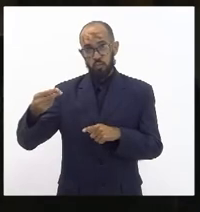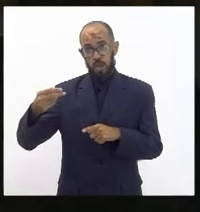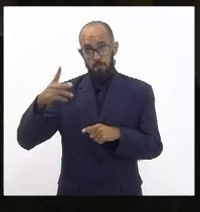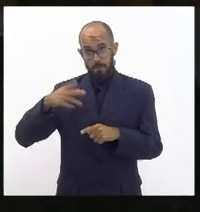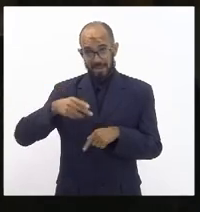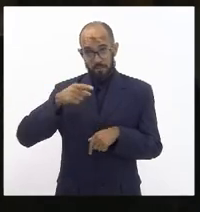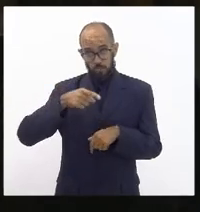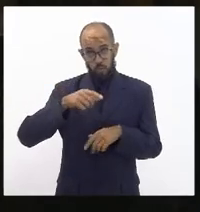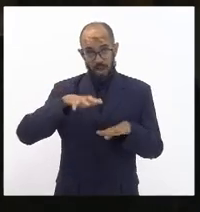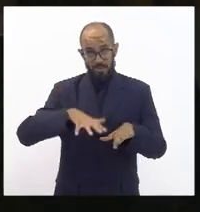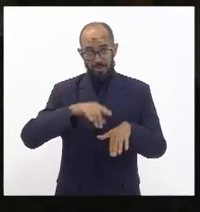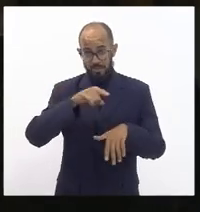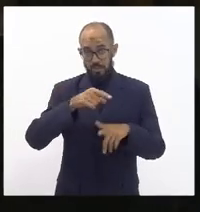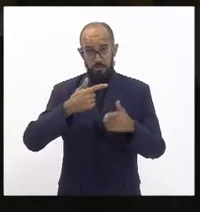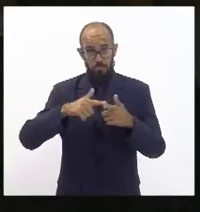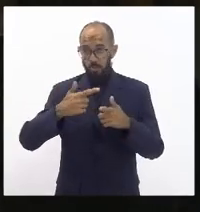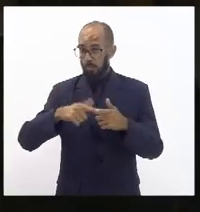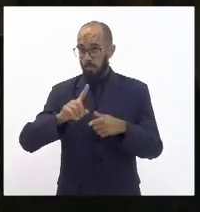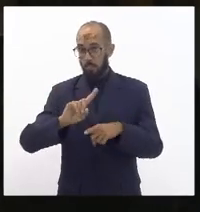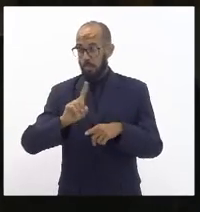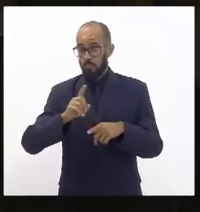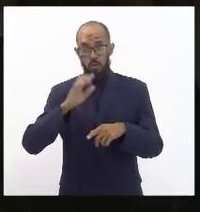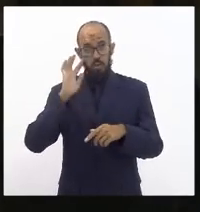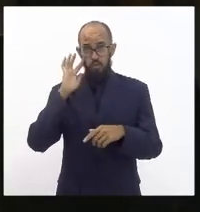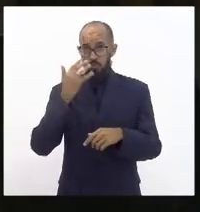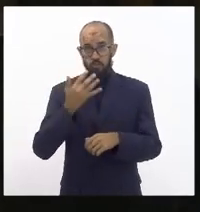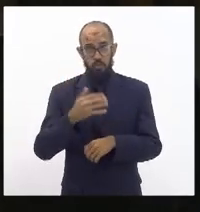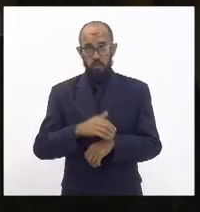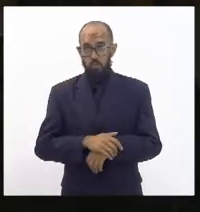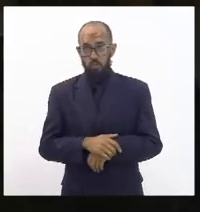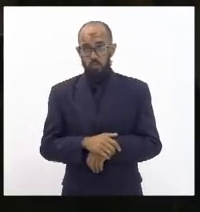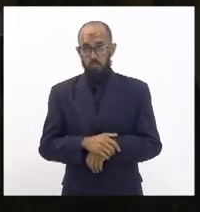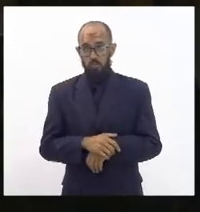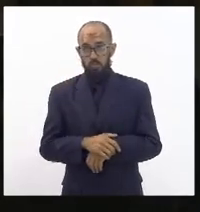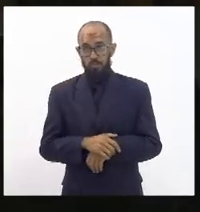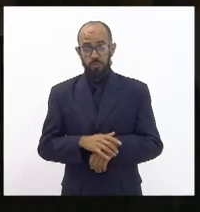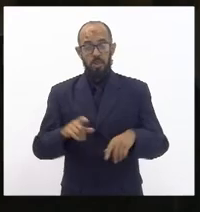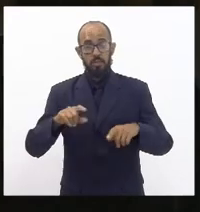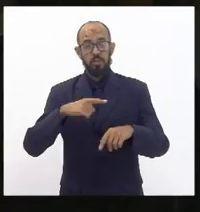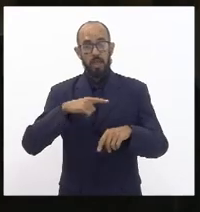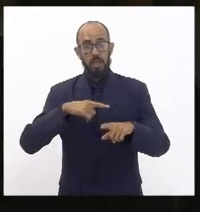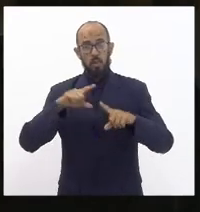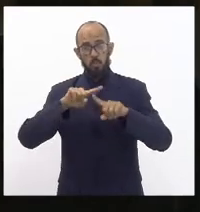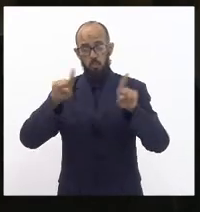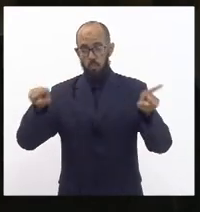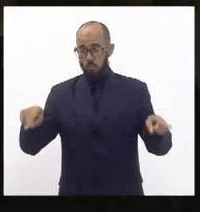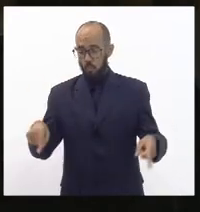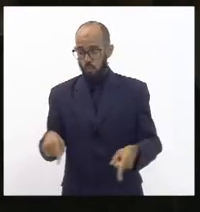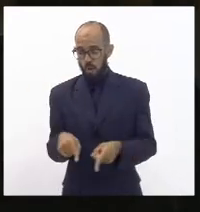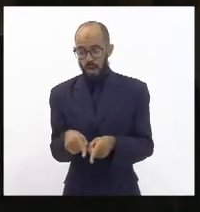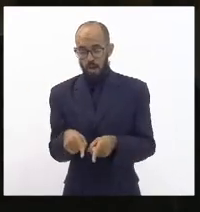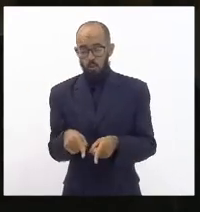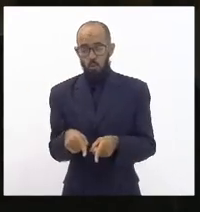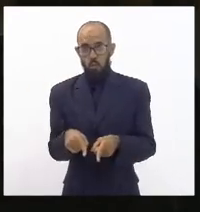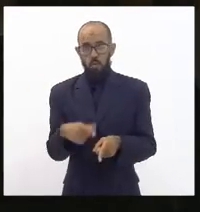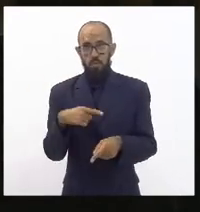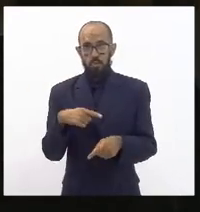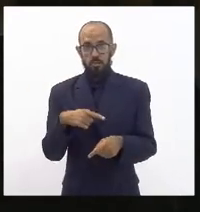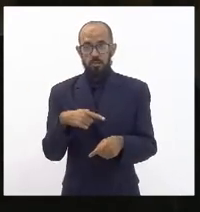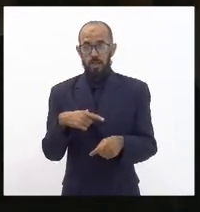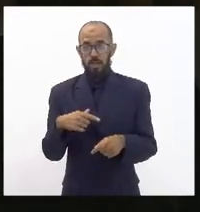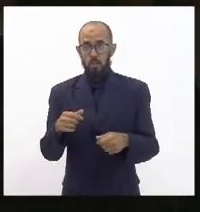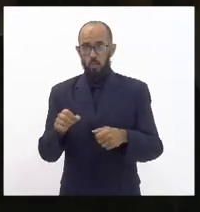fuga esse problema não foi sanado o buraco instalar exposto tem um armário